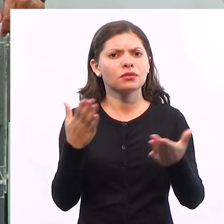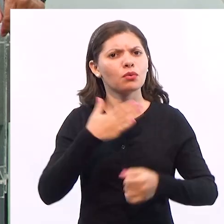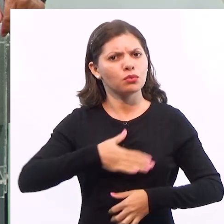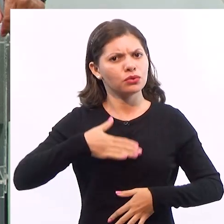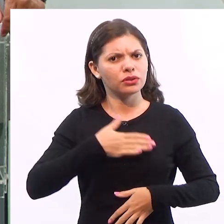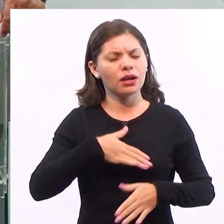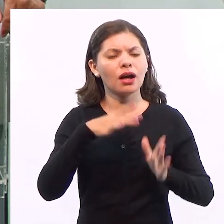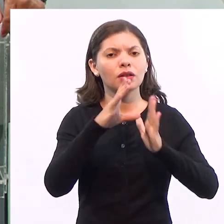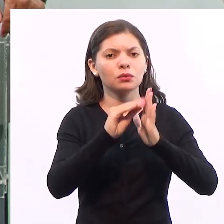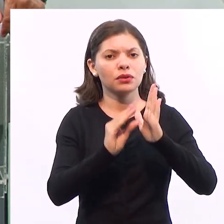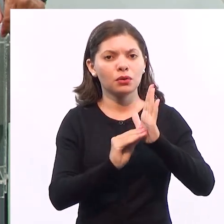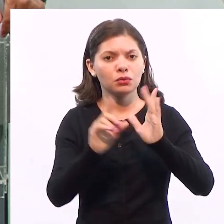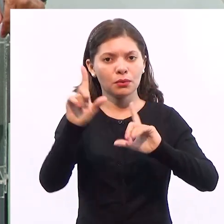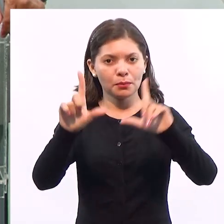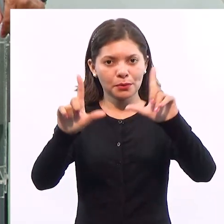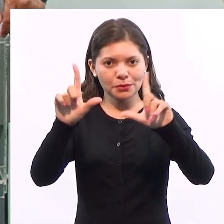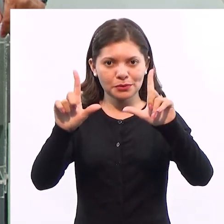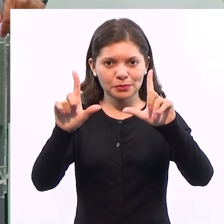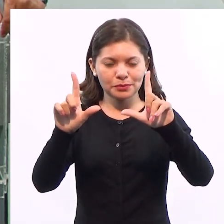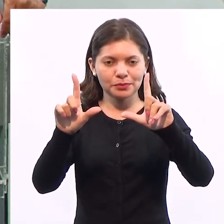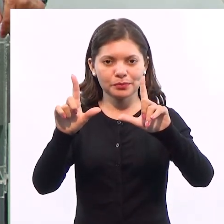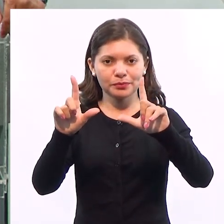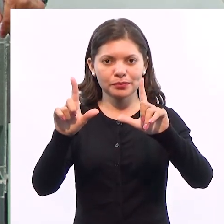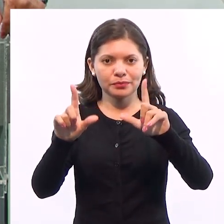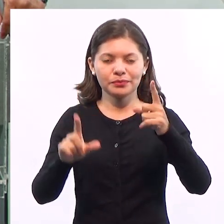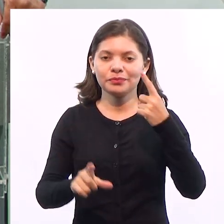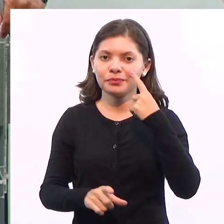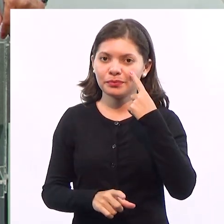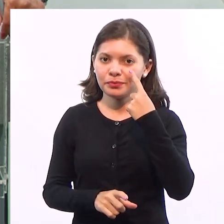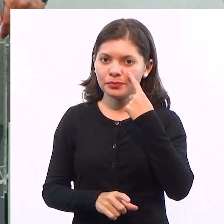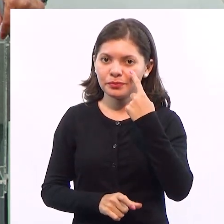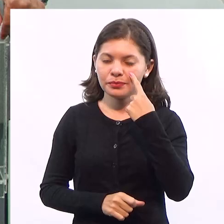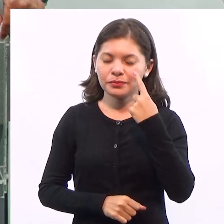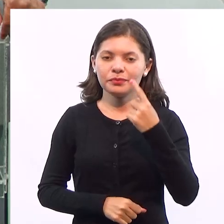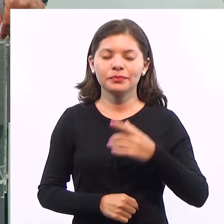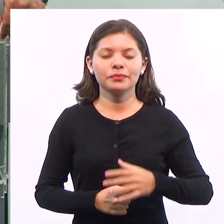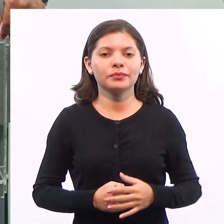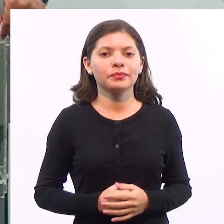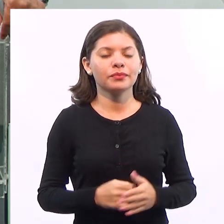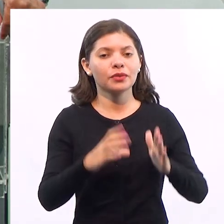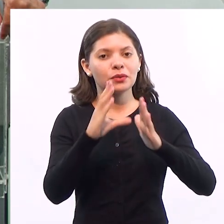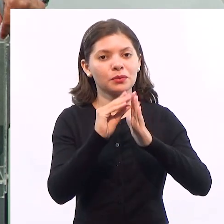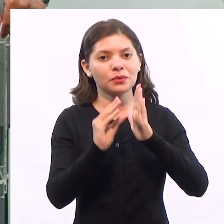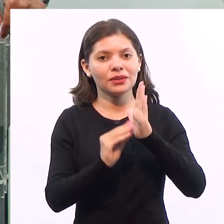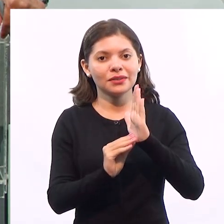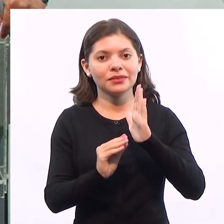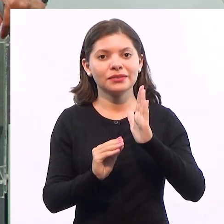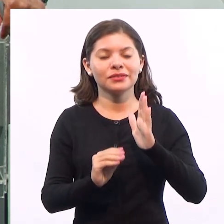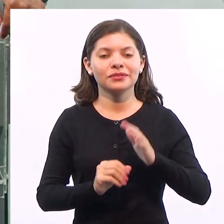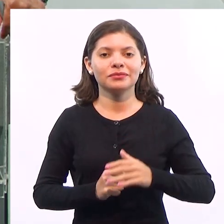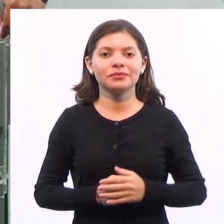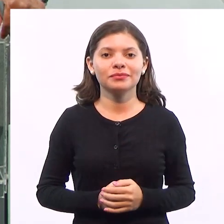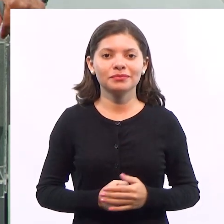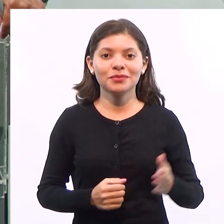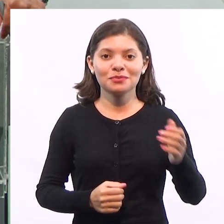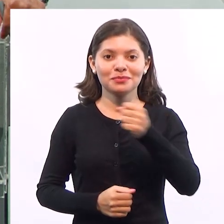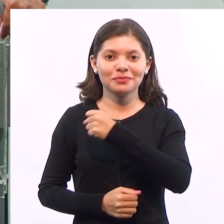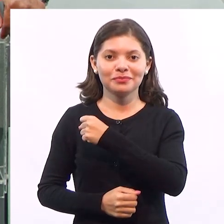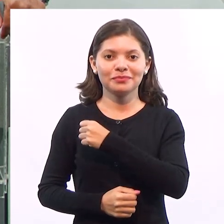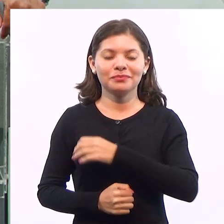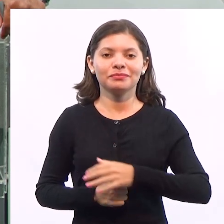bom, tá bom? Vou colocar o próximo slide aqui para você começar a se atentar qual o conteúdo de fato que nós vamos trabalhar hoje, tá ok? Vamos